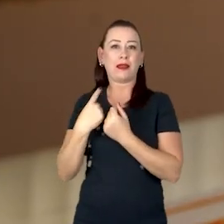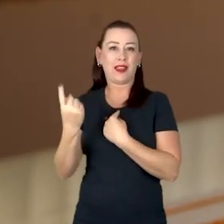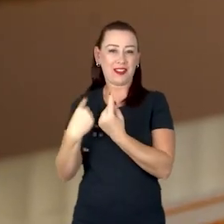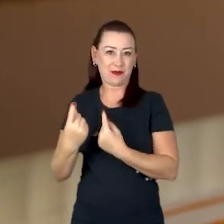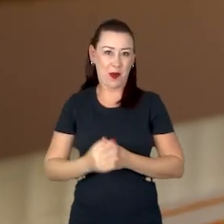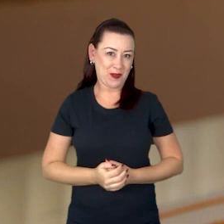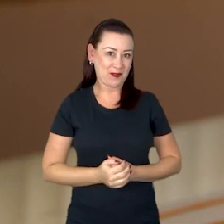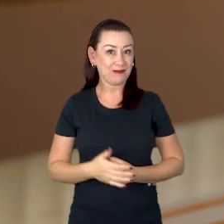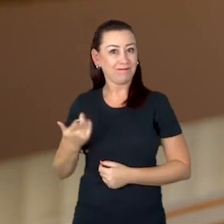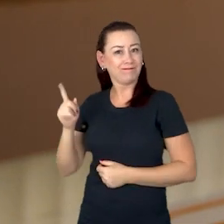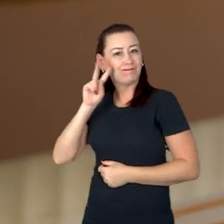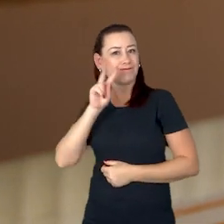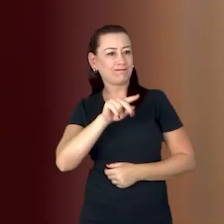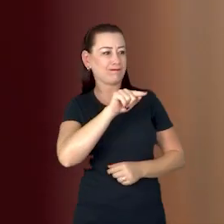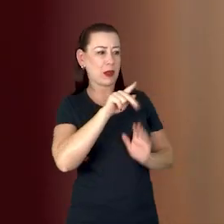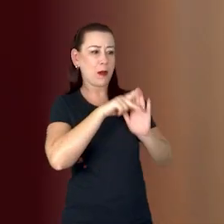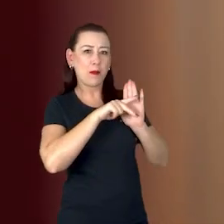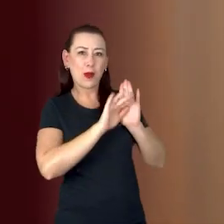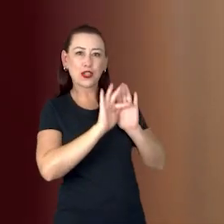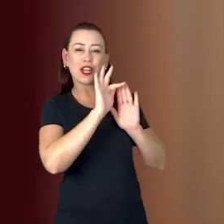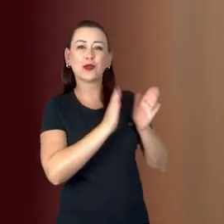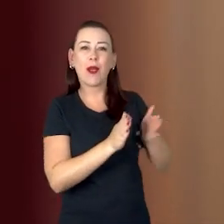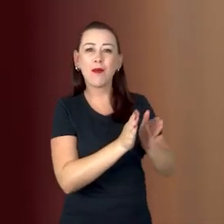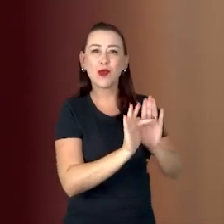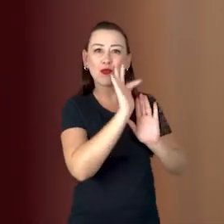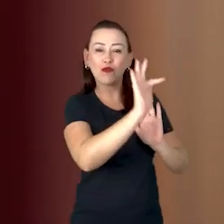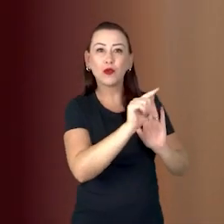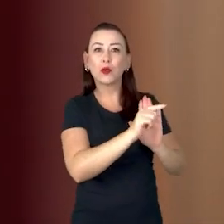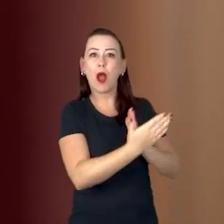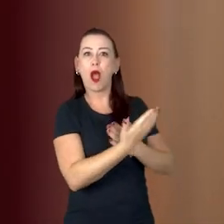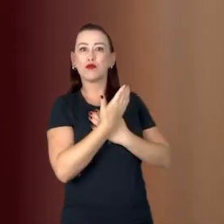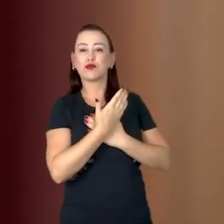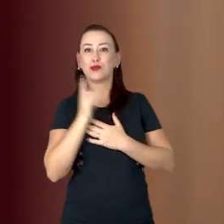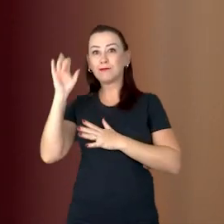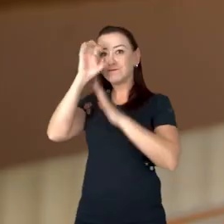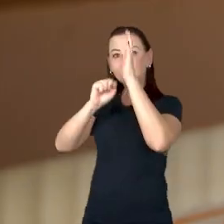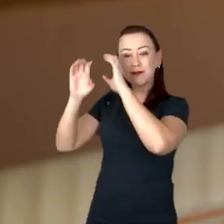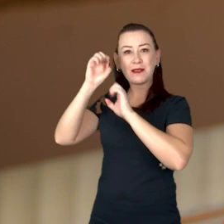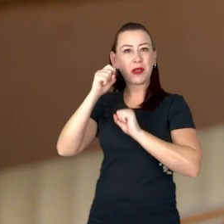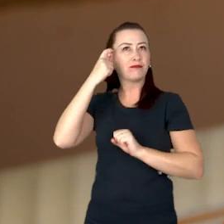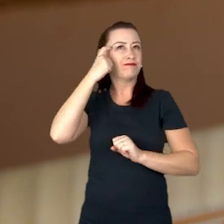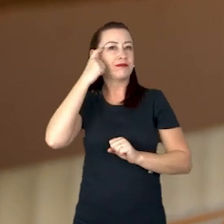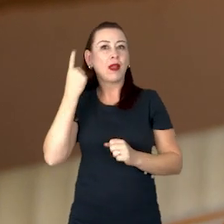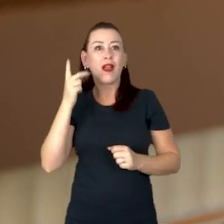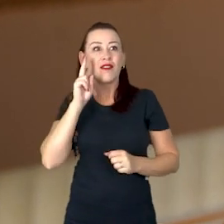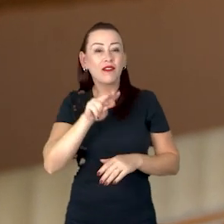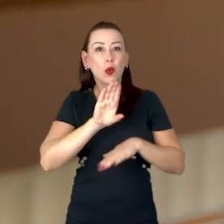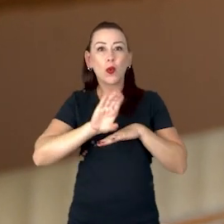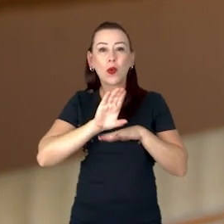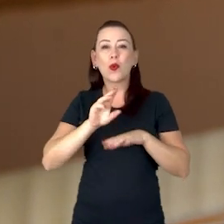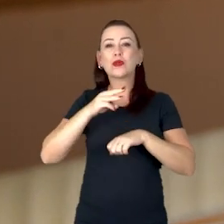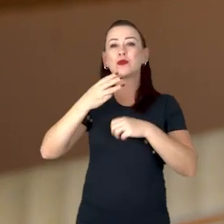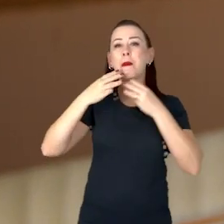de Futuro, ele me deu uma oportunidade de desbravar um novo mundo para mim, porque eu não achei que eu fosse me